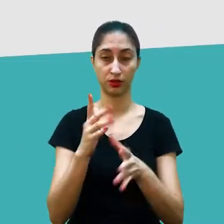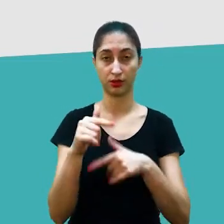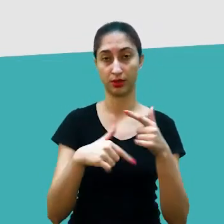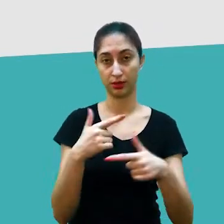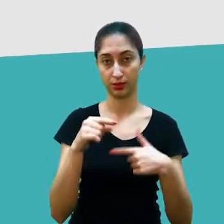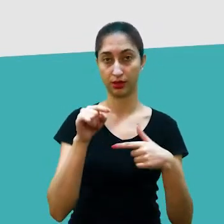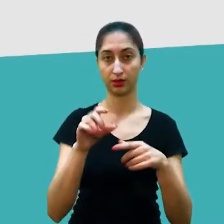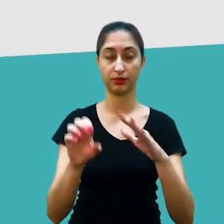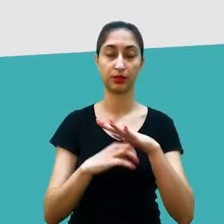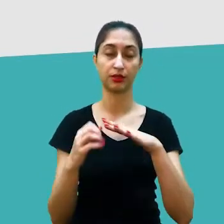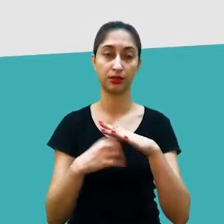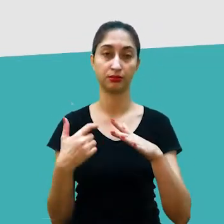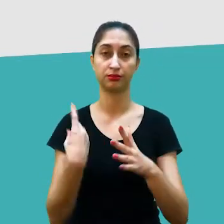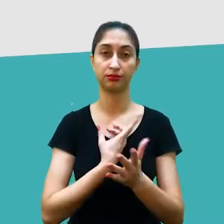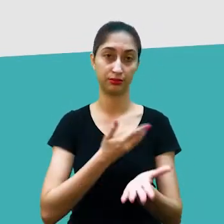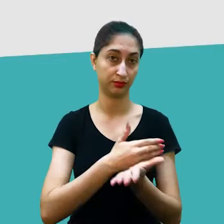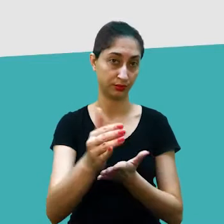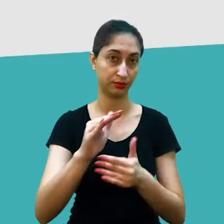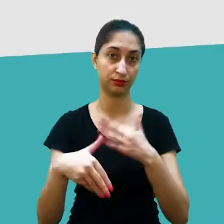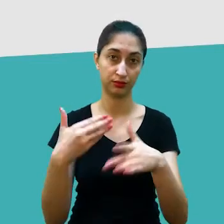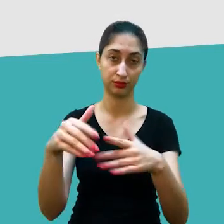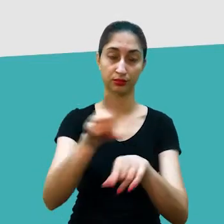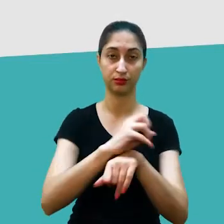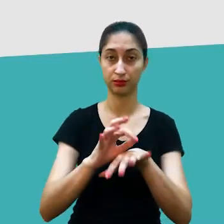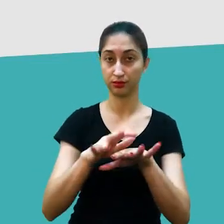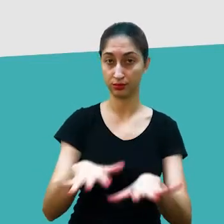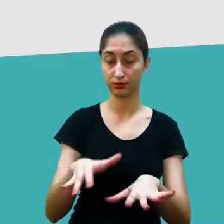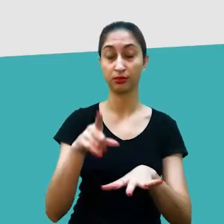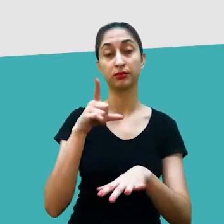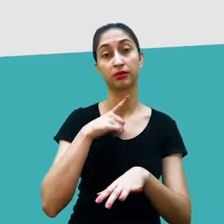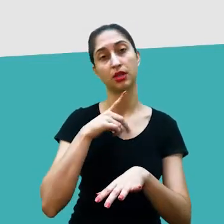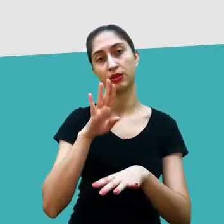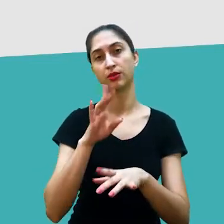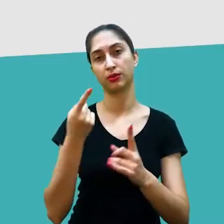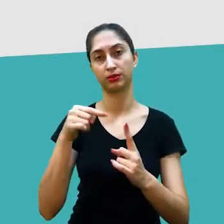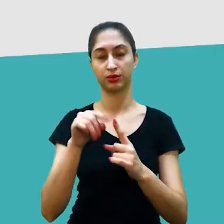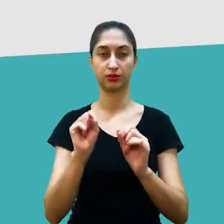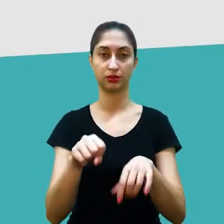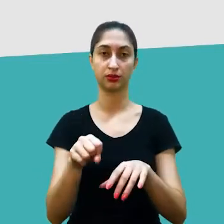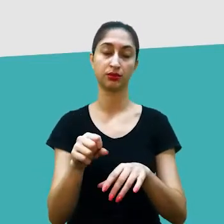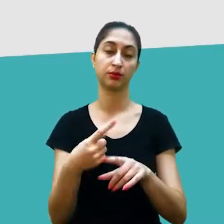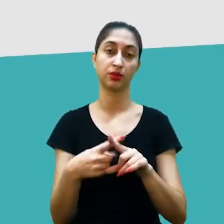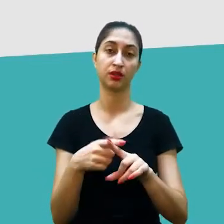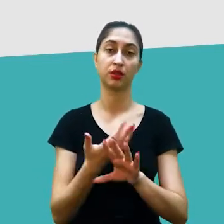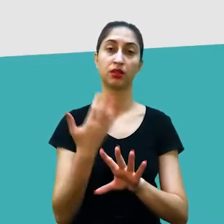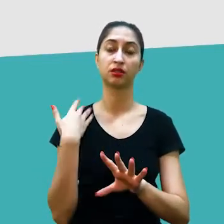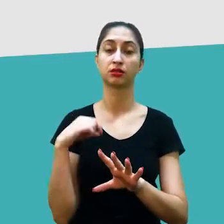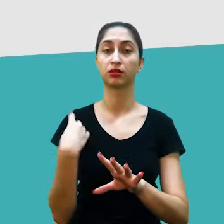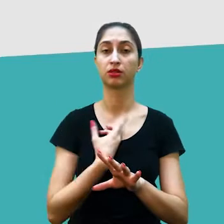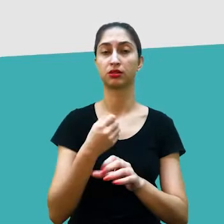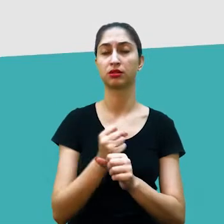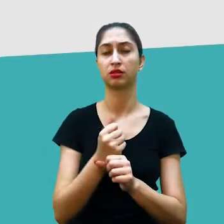a gente inicia o processo de design. Esse processo de design tem um fundamento, porque na realidade nós éramos, nos